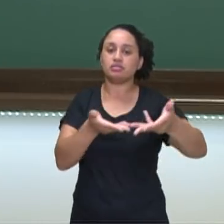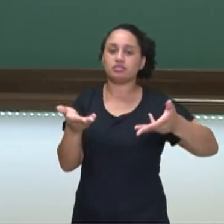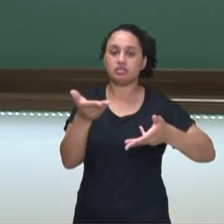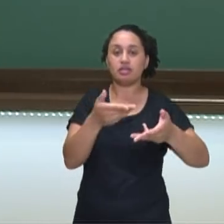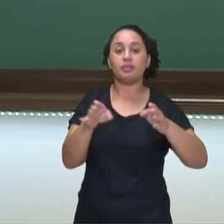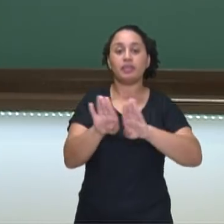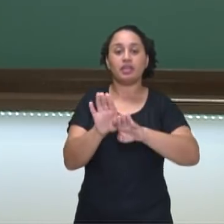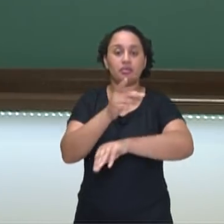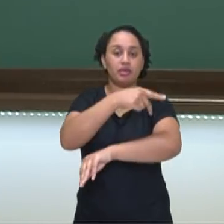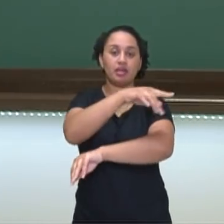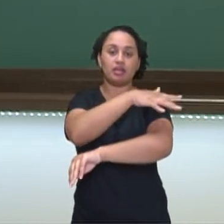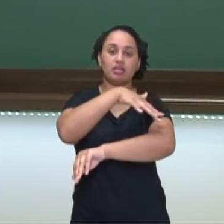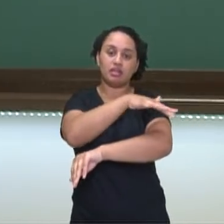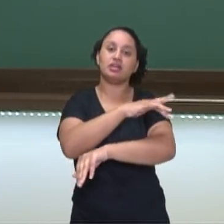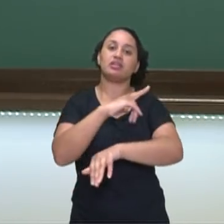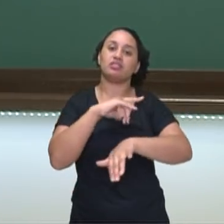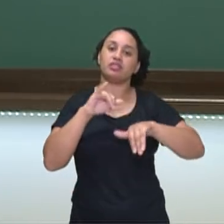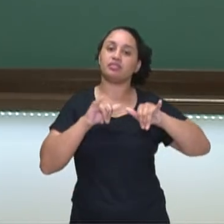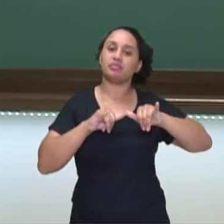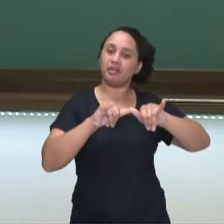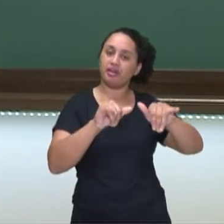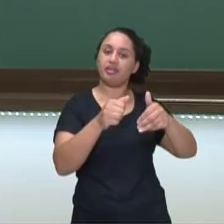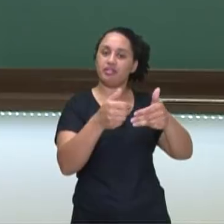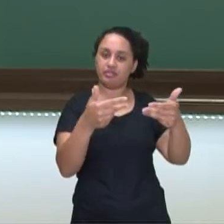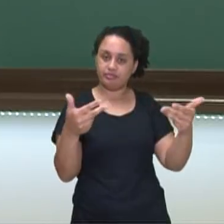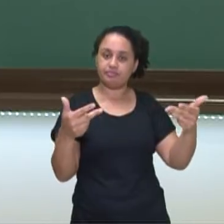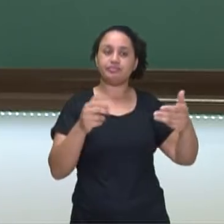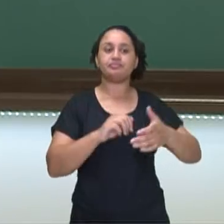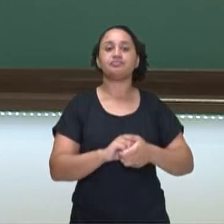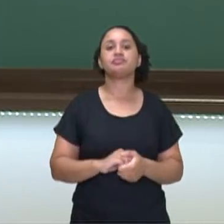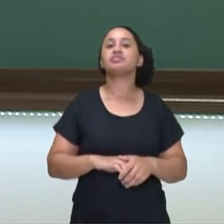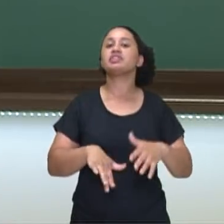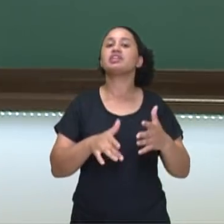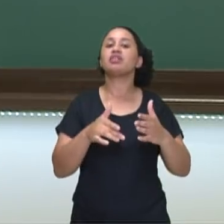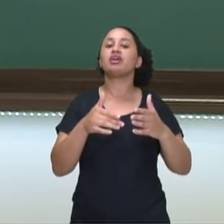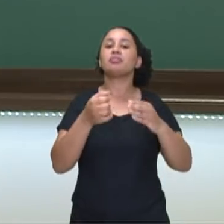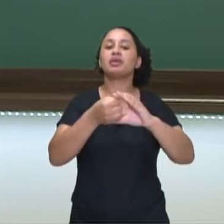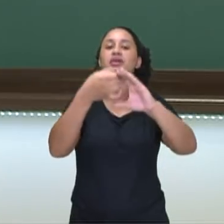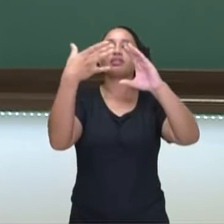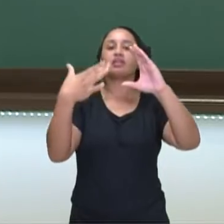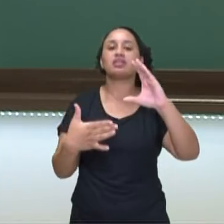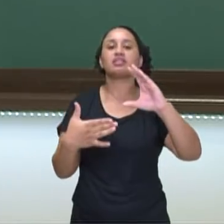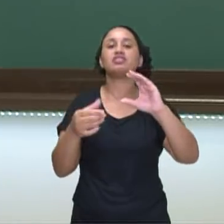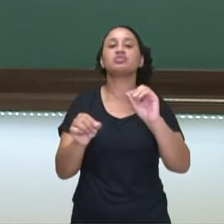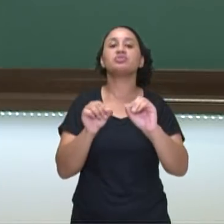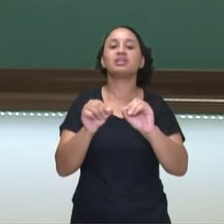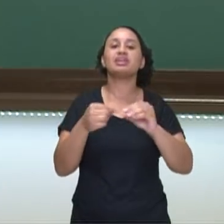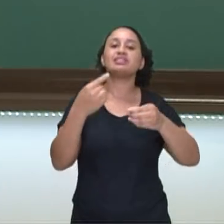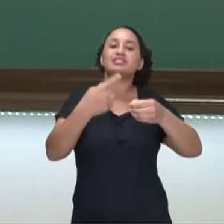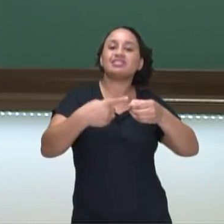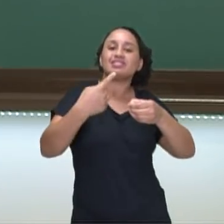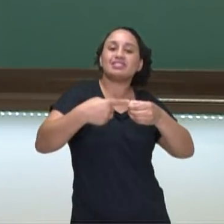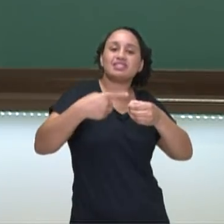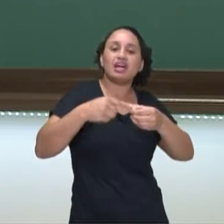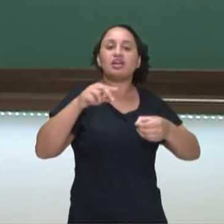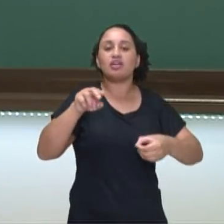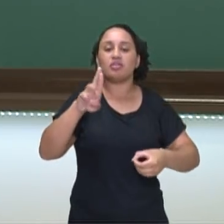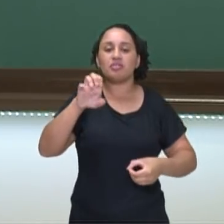as praças onde havia os mercados. Então, uma definição urbana muito bem feita, muito bem